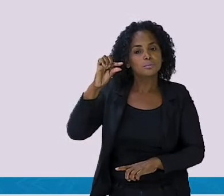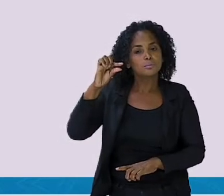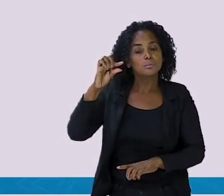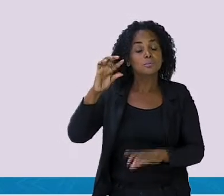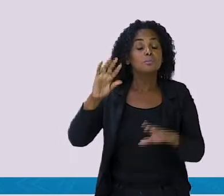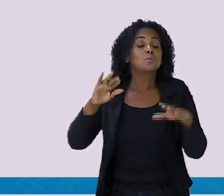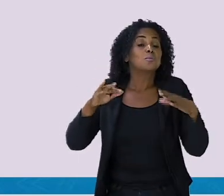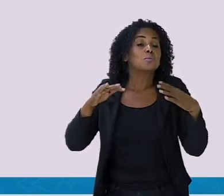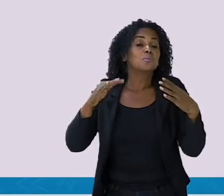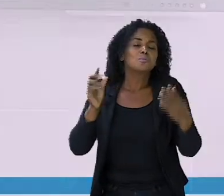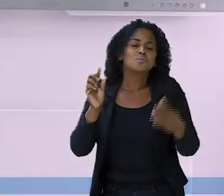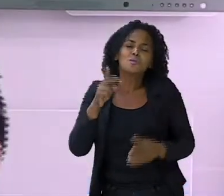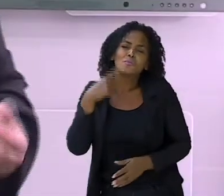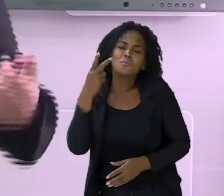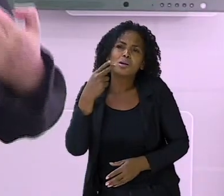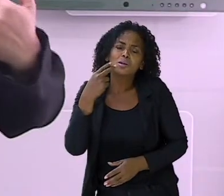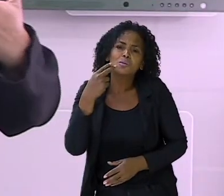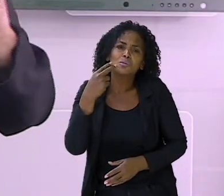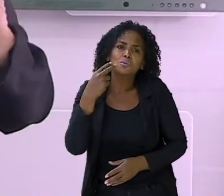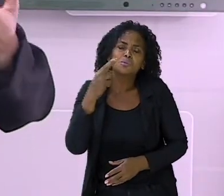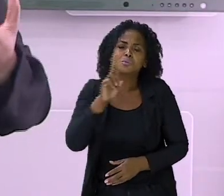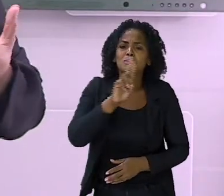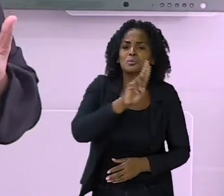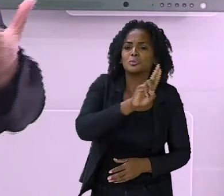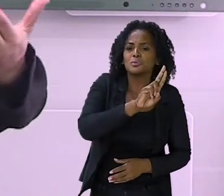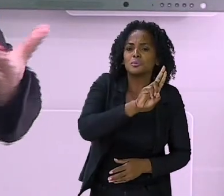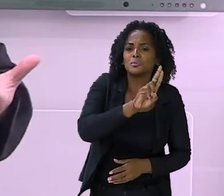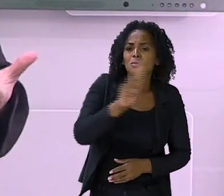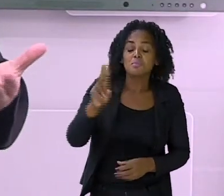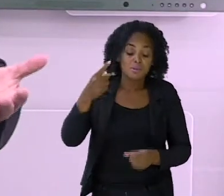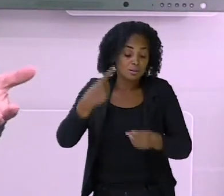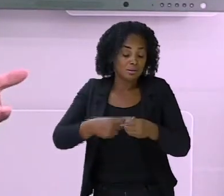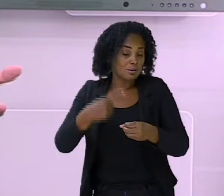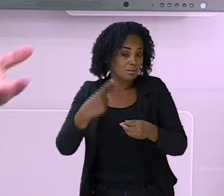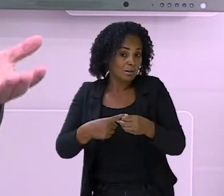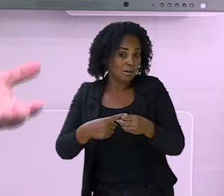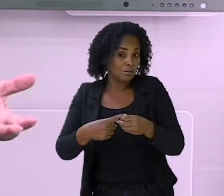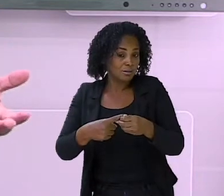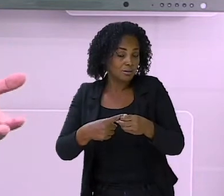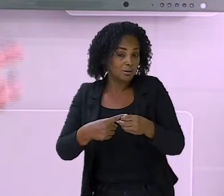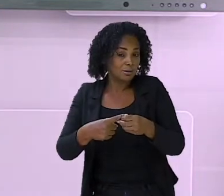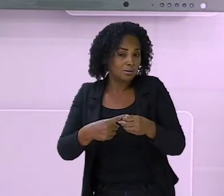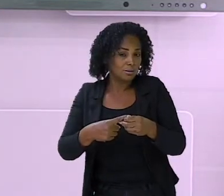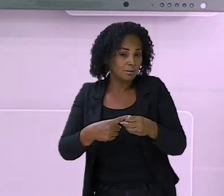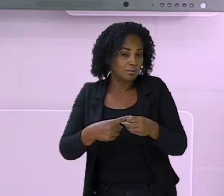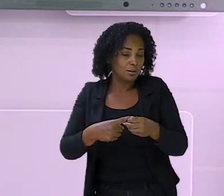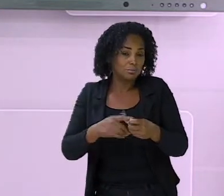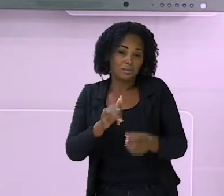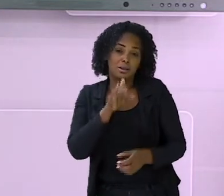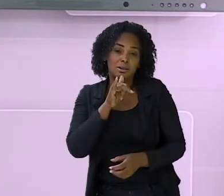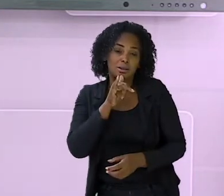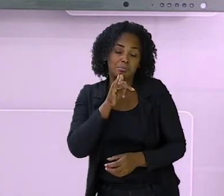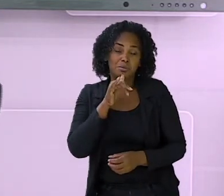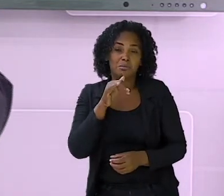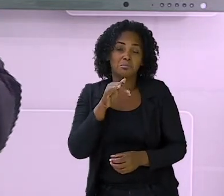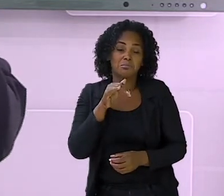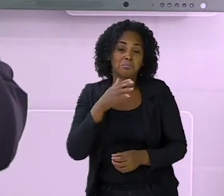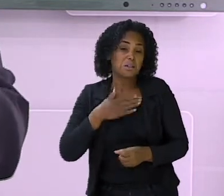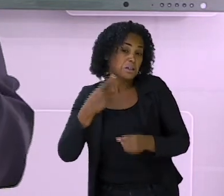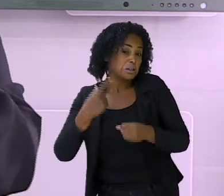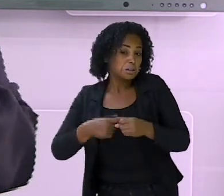é masculino, e a cidade. Tudo aí escrito com letra minúscula. Mas quando